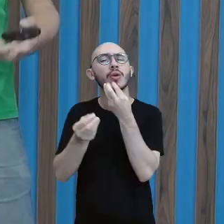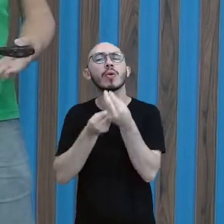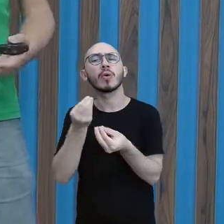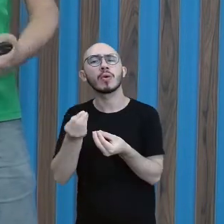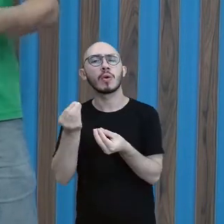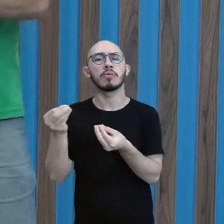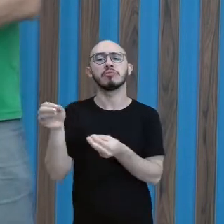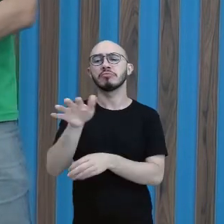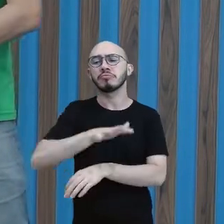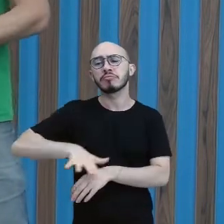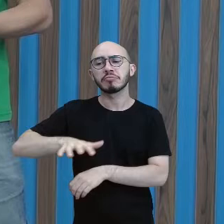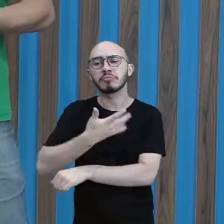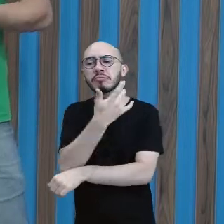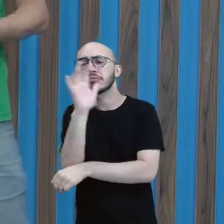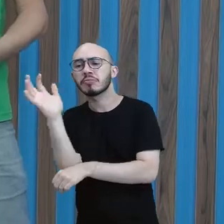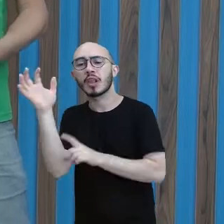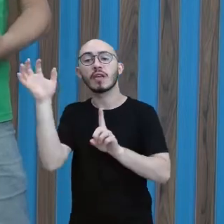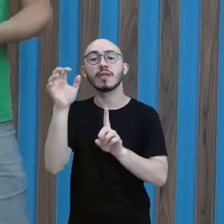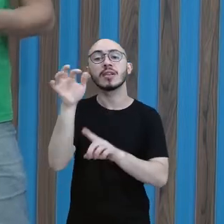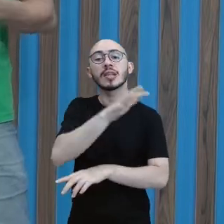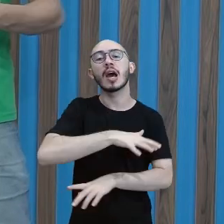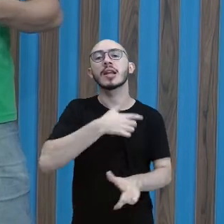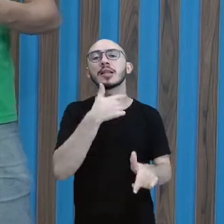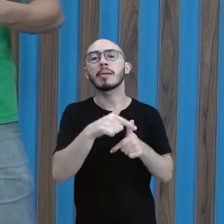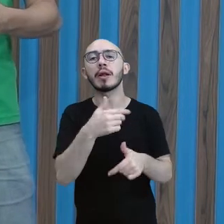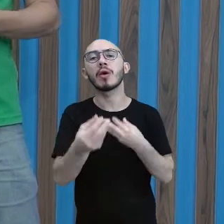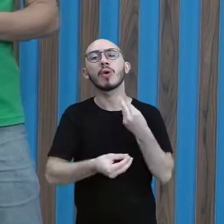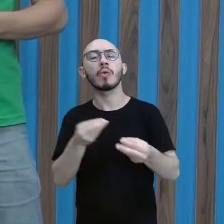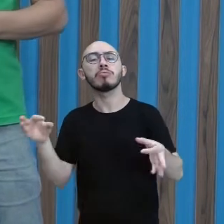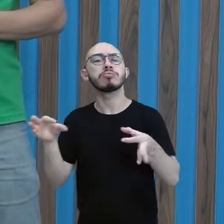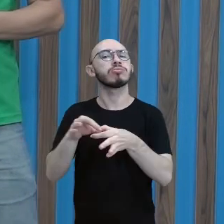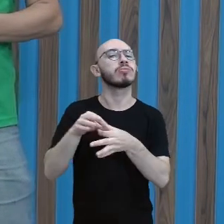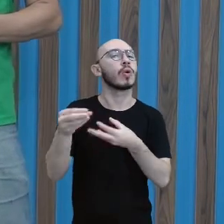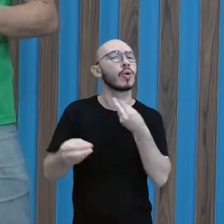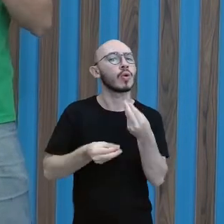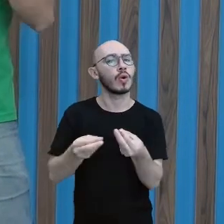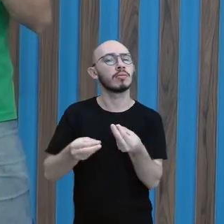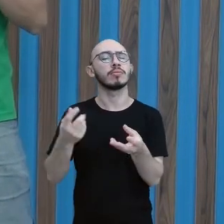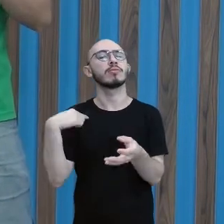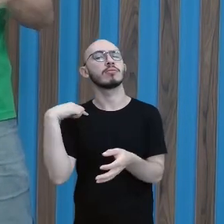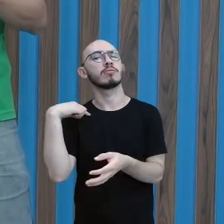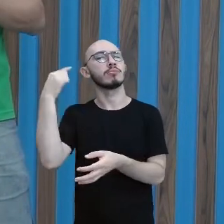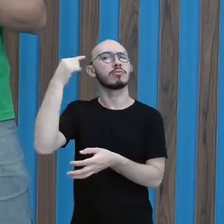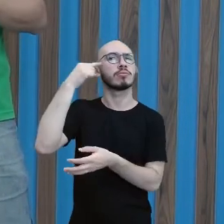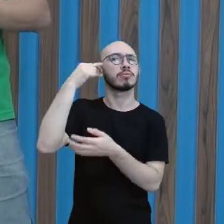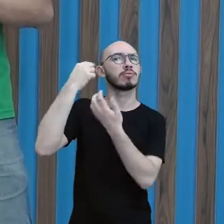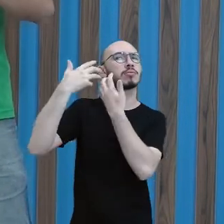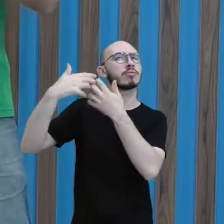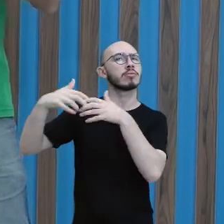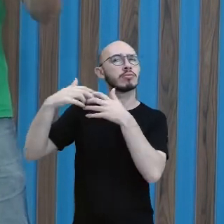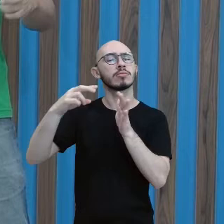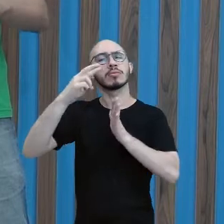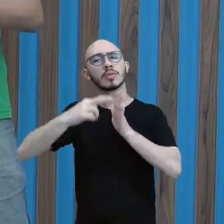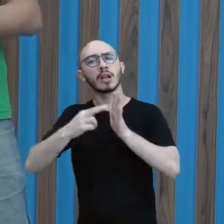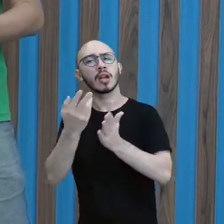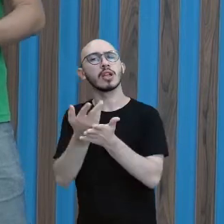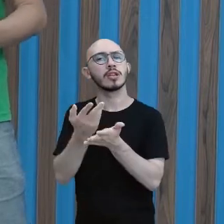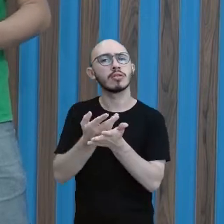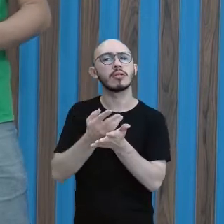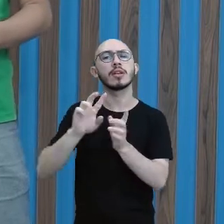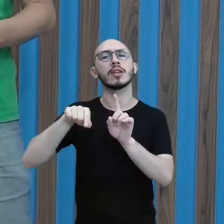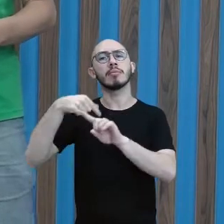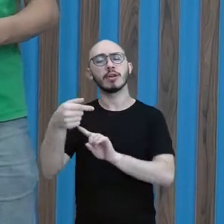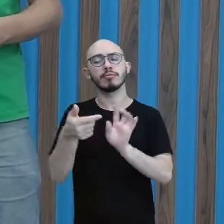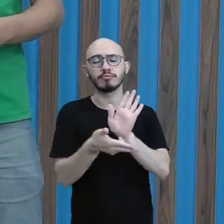modo o meio ambiente influencia o mundo do trabalho. Que questões a gente pode levantar a partir daí. Então, dá uma lida, dá uma pesquisada e depois tenta representar